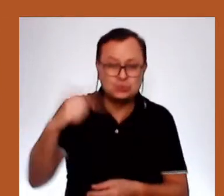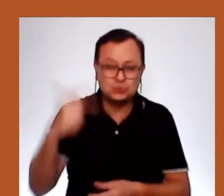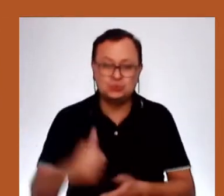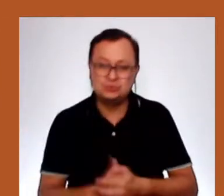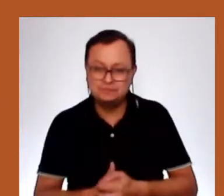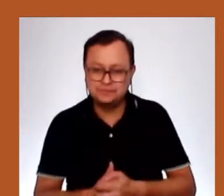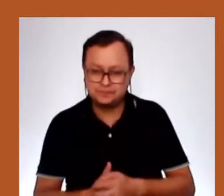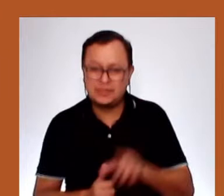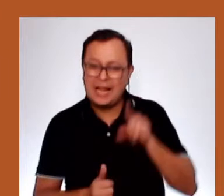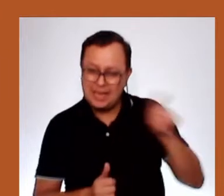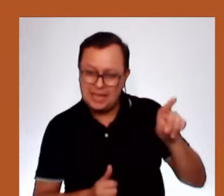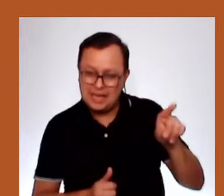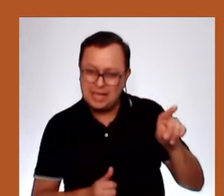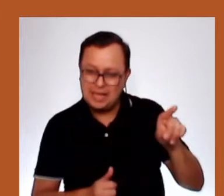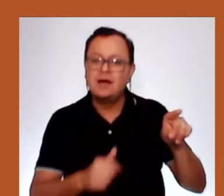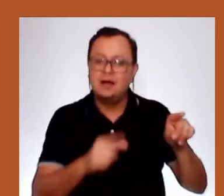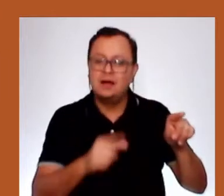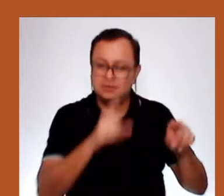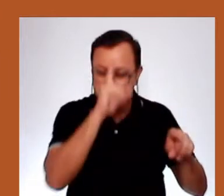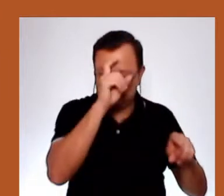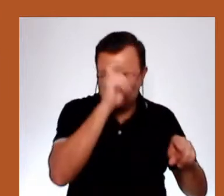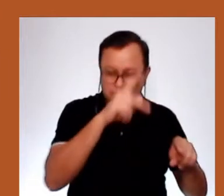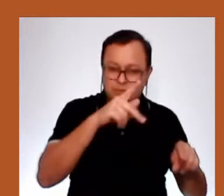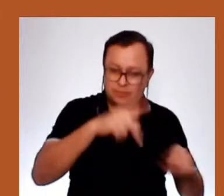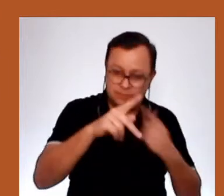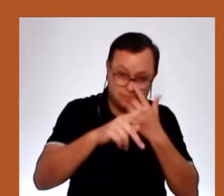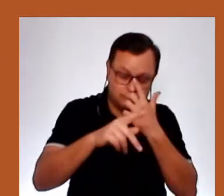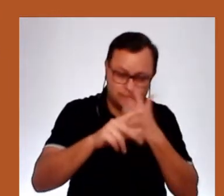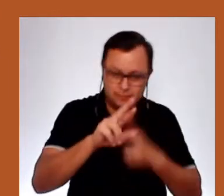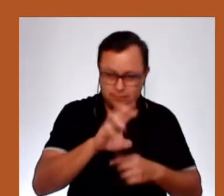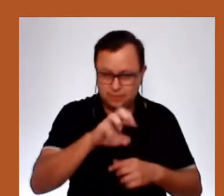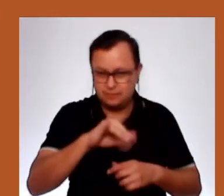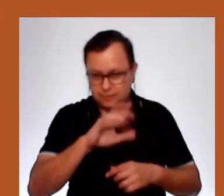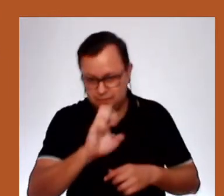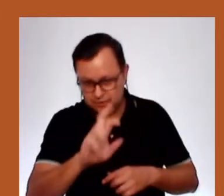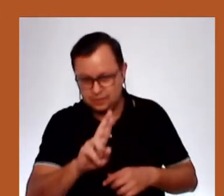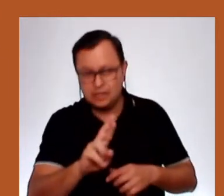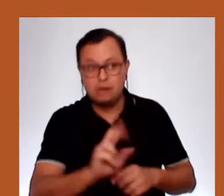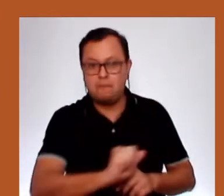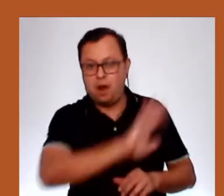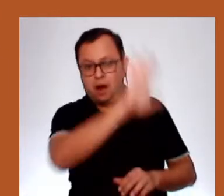com muito recurso. É preciso ficar claro também isso, né?